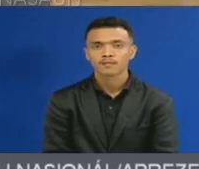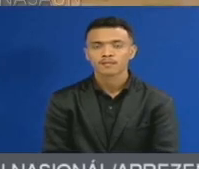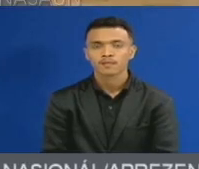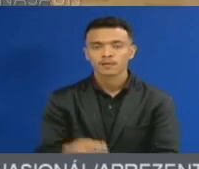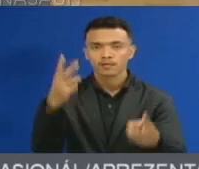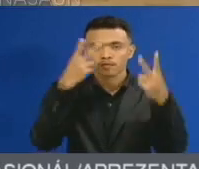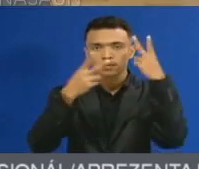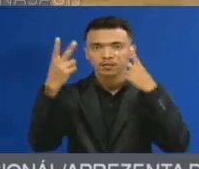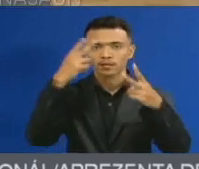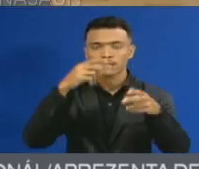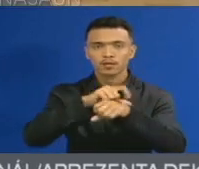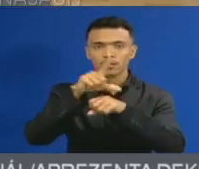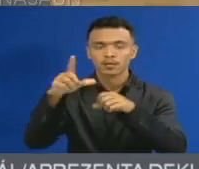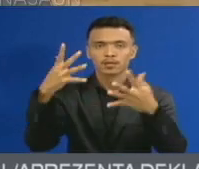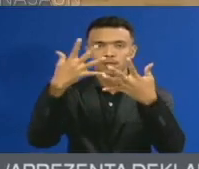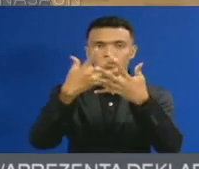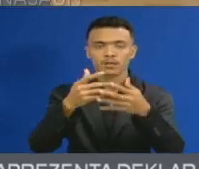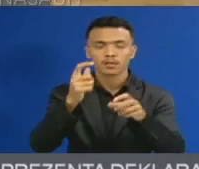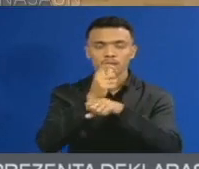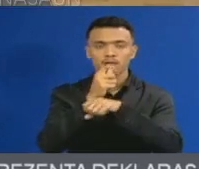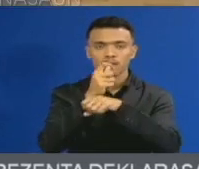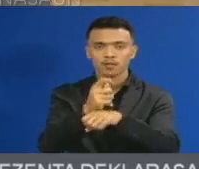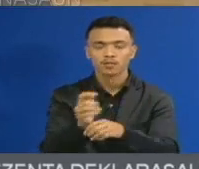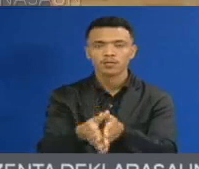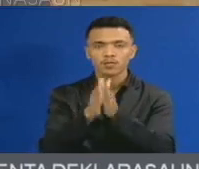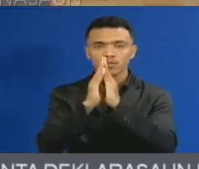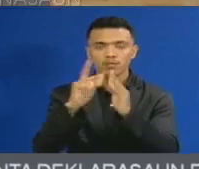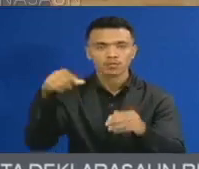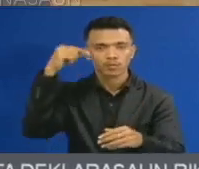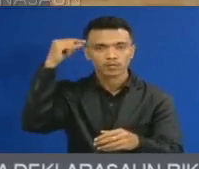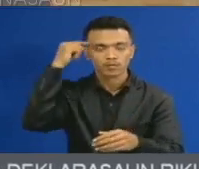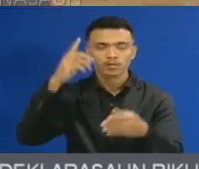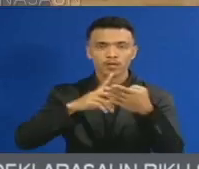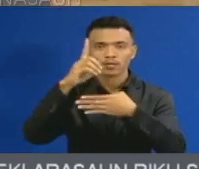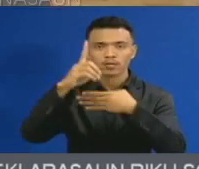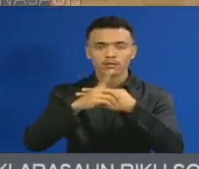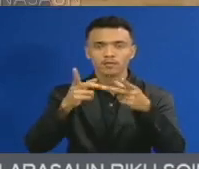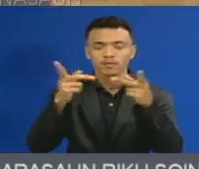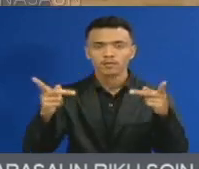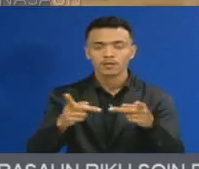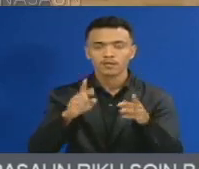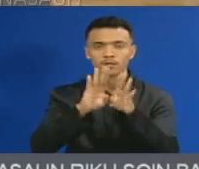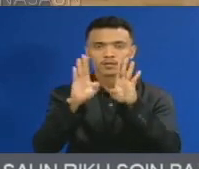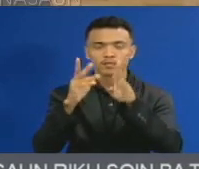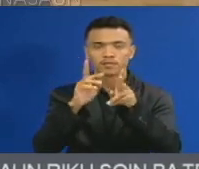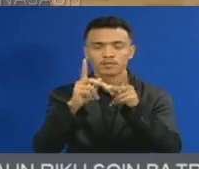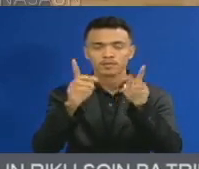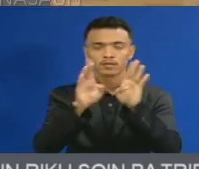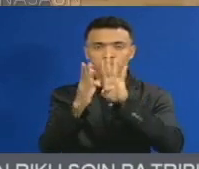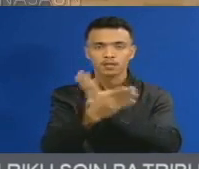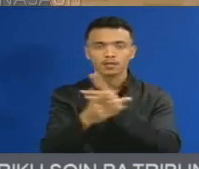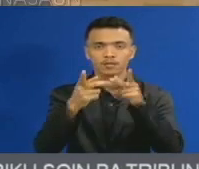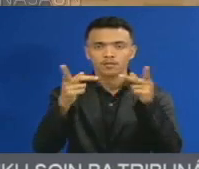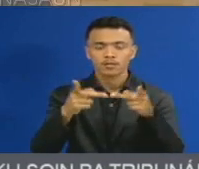Visitor lokal ia comarca antigo Atauru husu governo desenvolve espaço nessa e fate em destinação turística